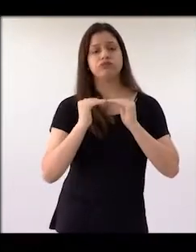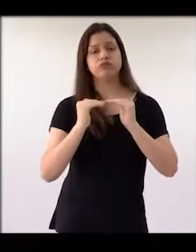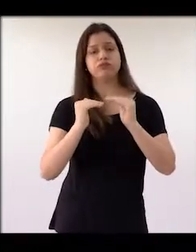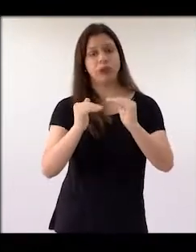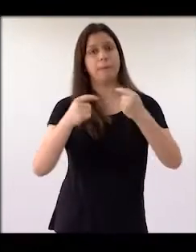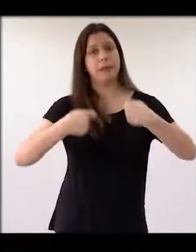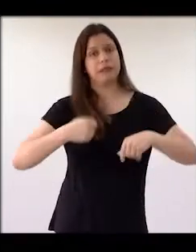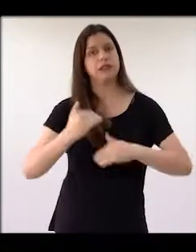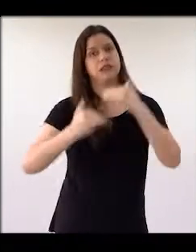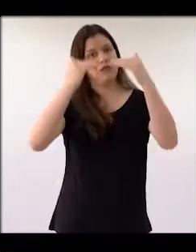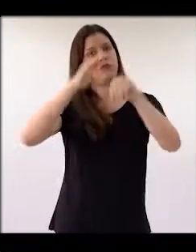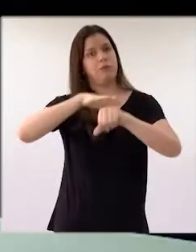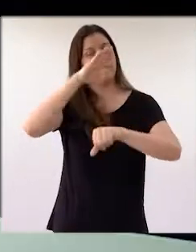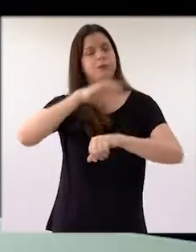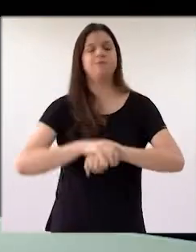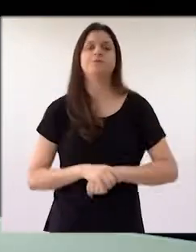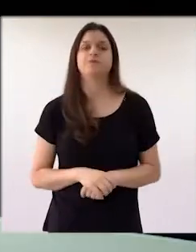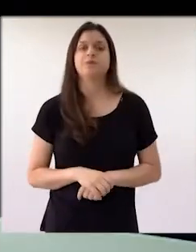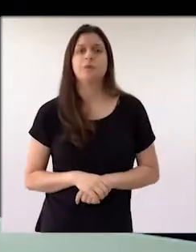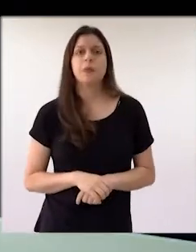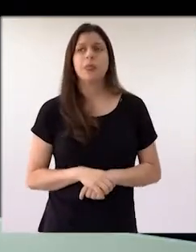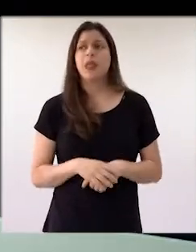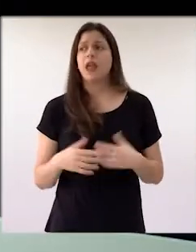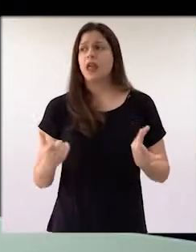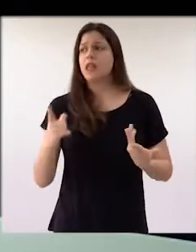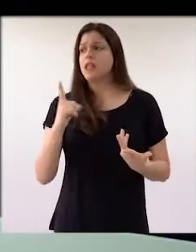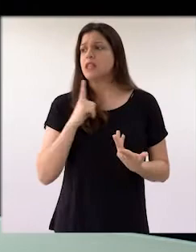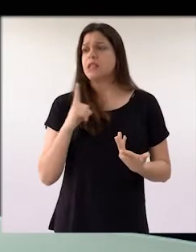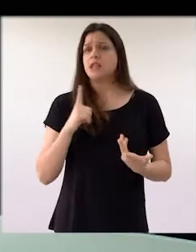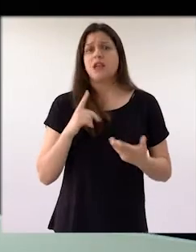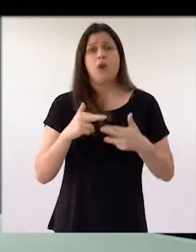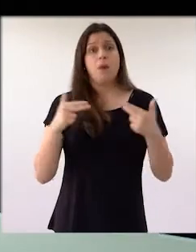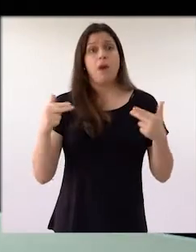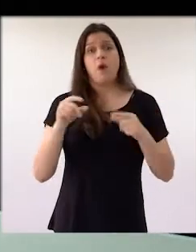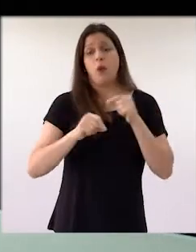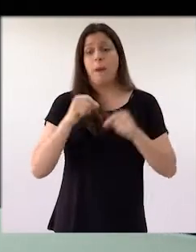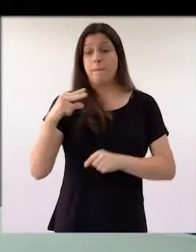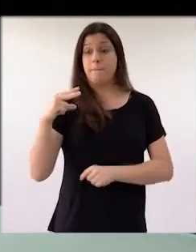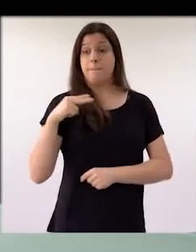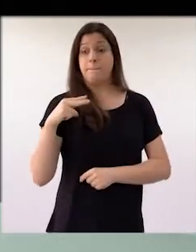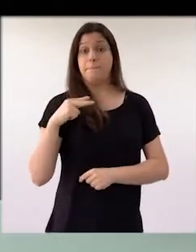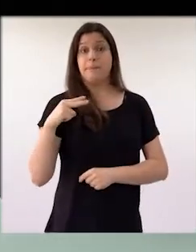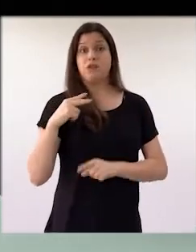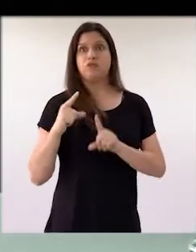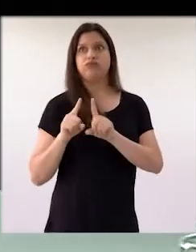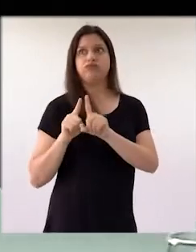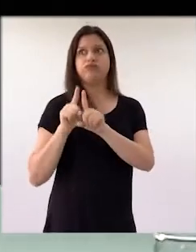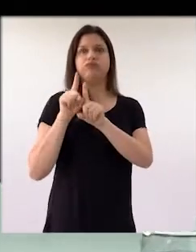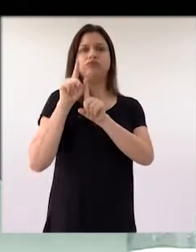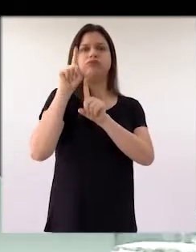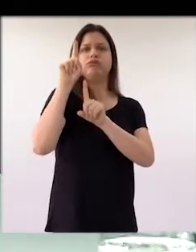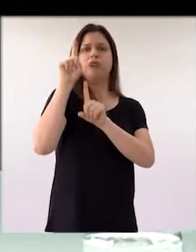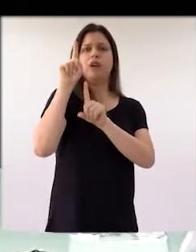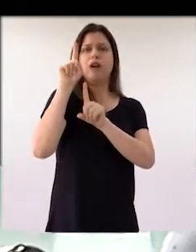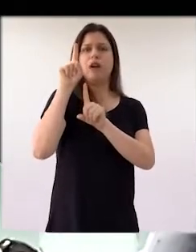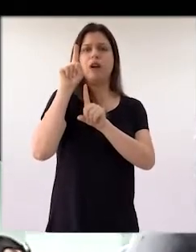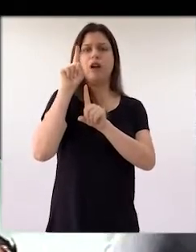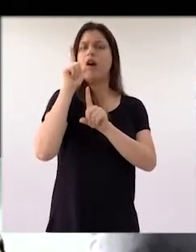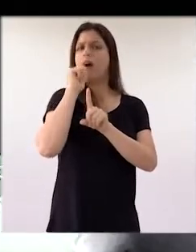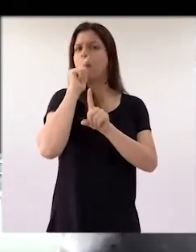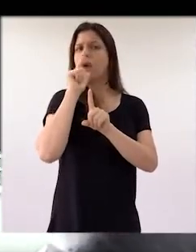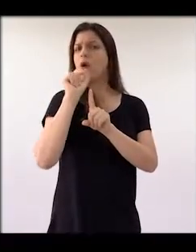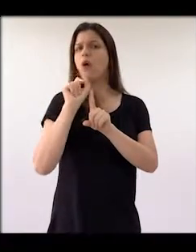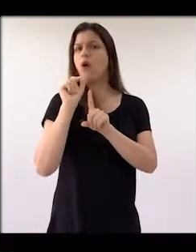dois precisam ainda desenvolver bastante. Tem algum critério que puxou essa avaliação do privado para cima, para eles ficarem à frente